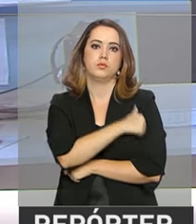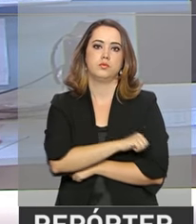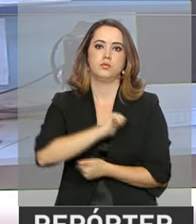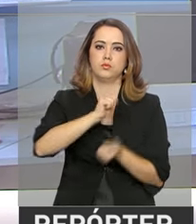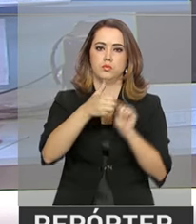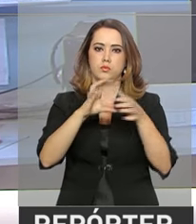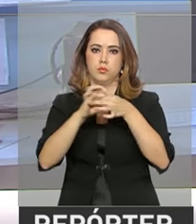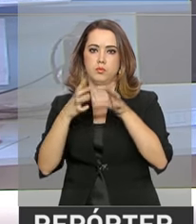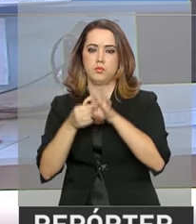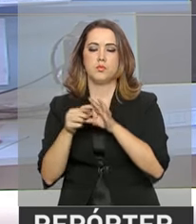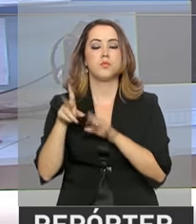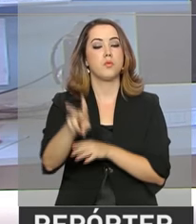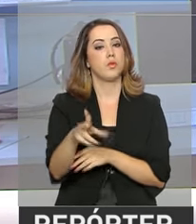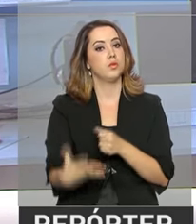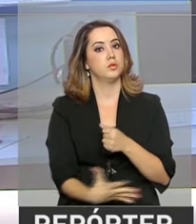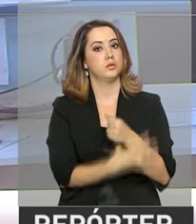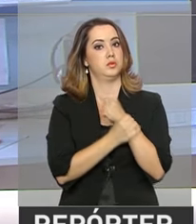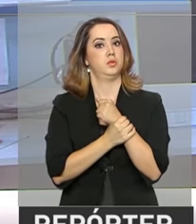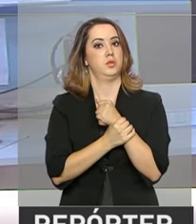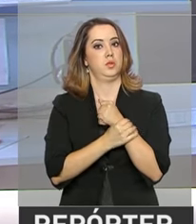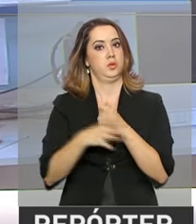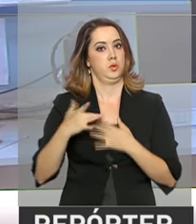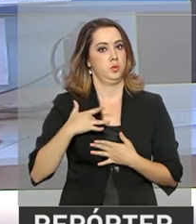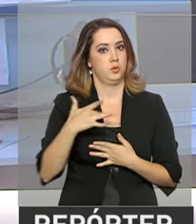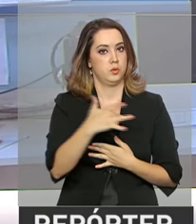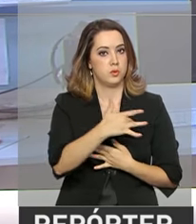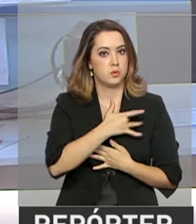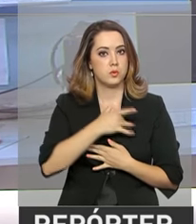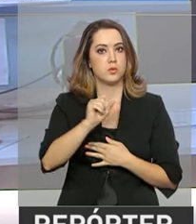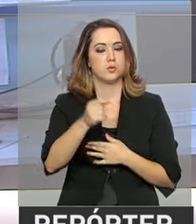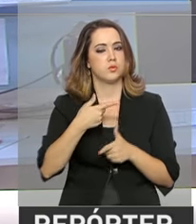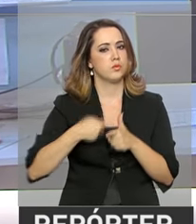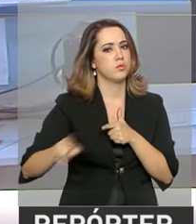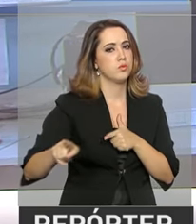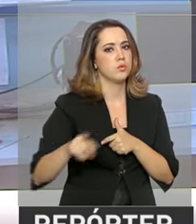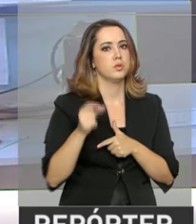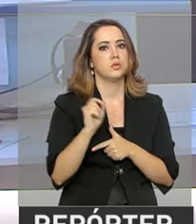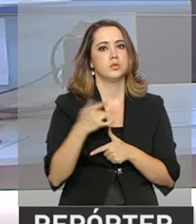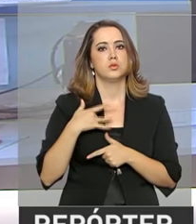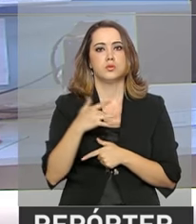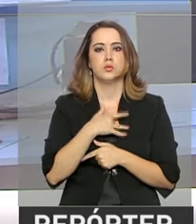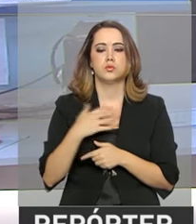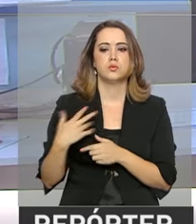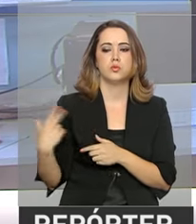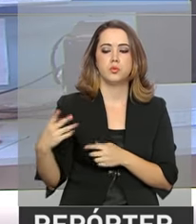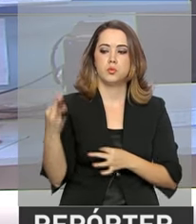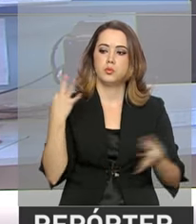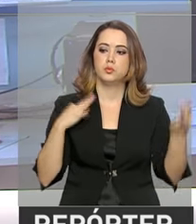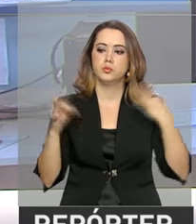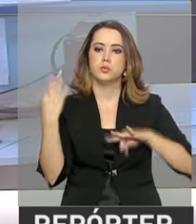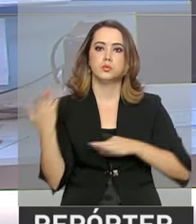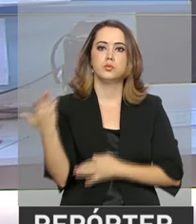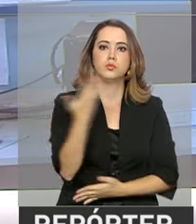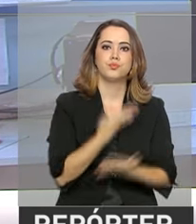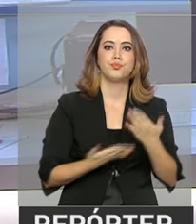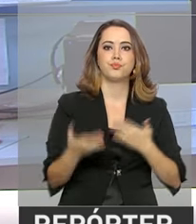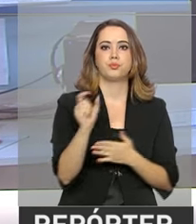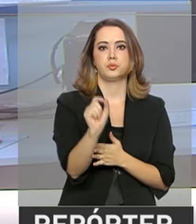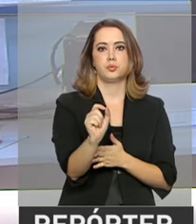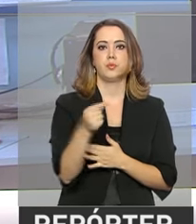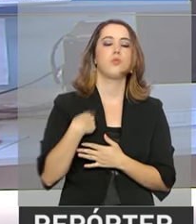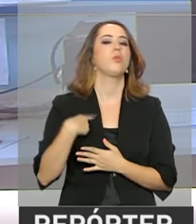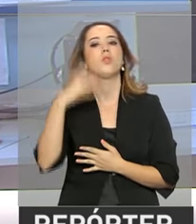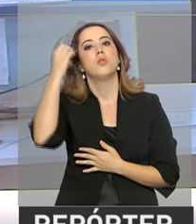medida é para garantir a segurança sanitária e prevenir riscos associados ao aumento do número de viajantes na cidade. A maior parte